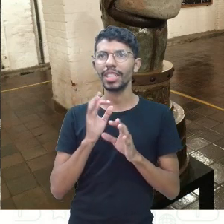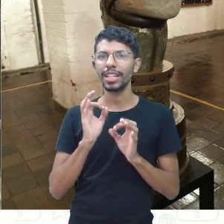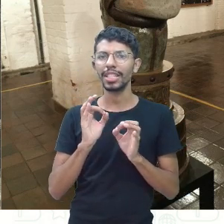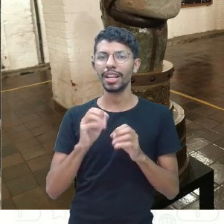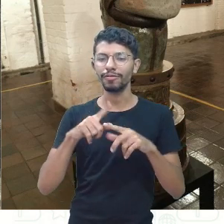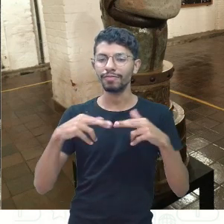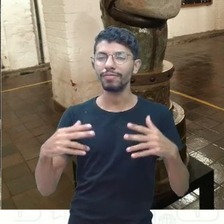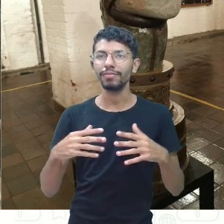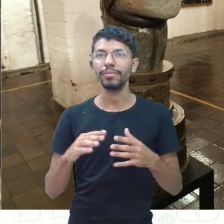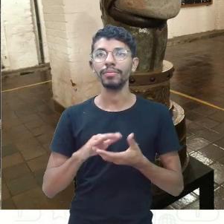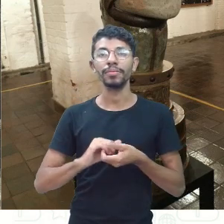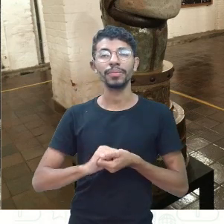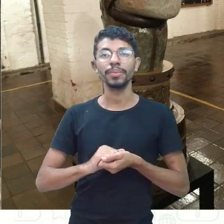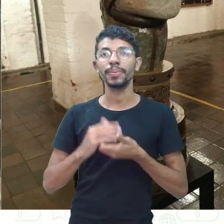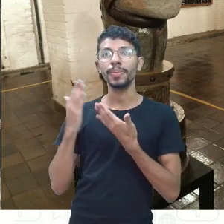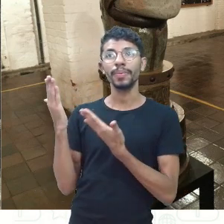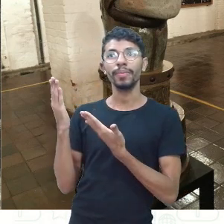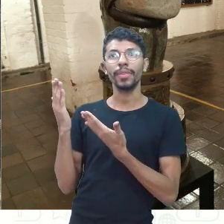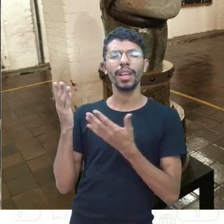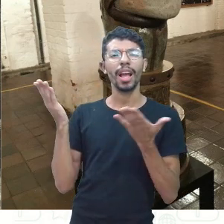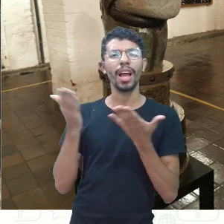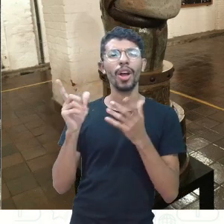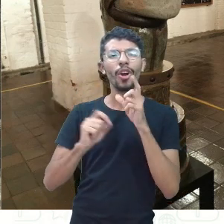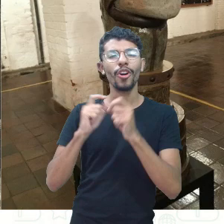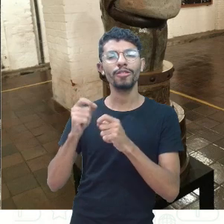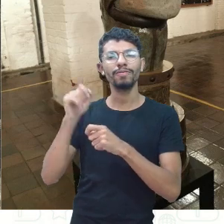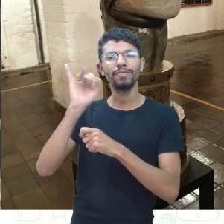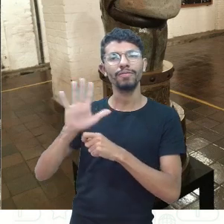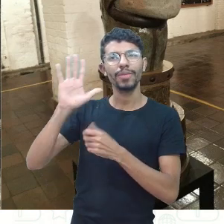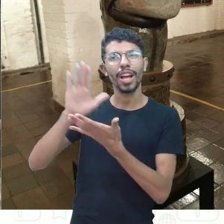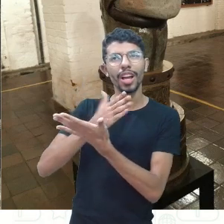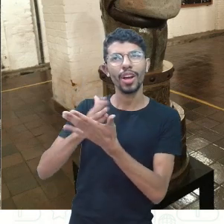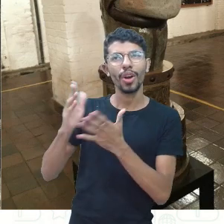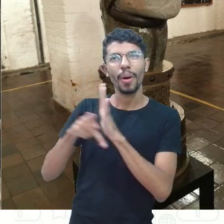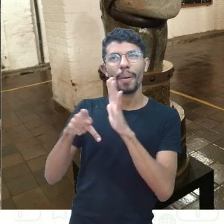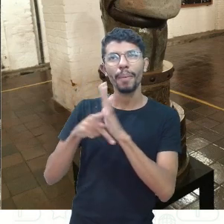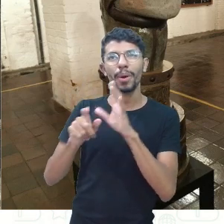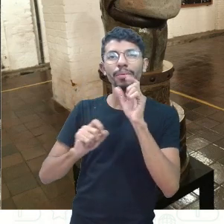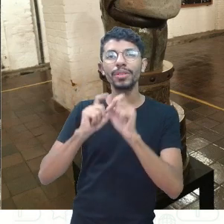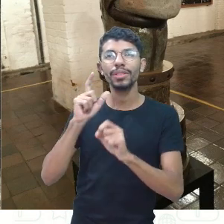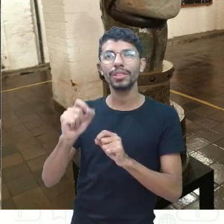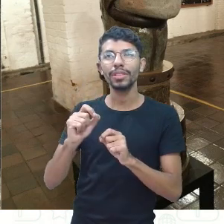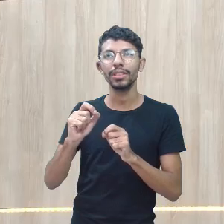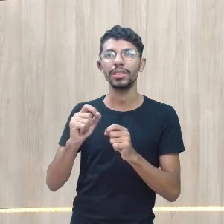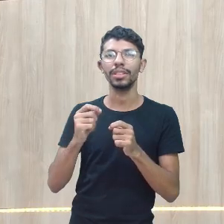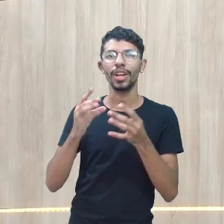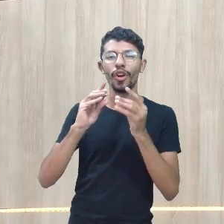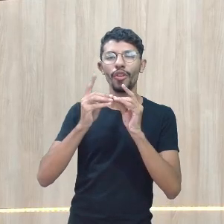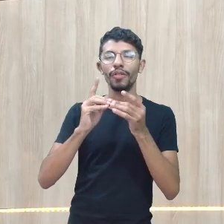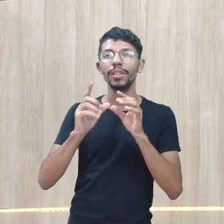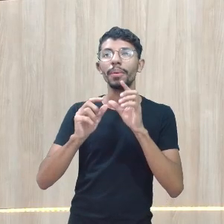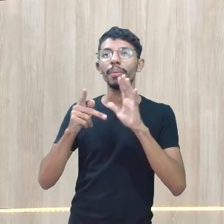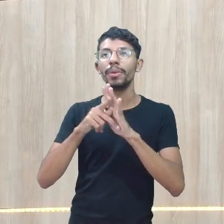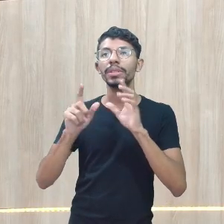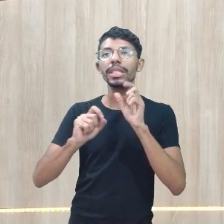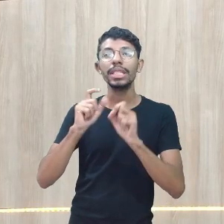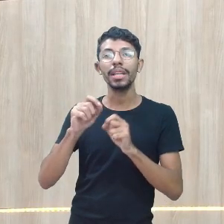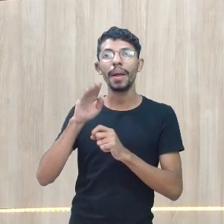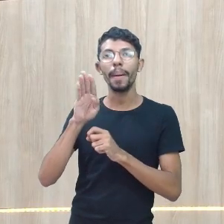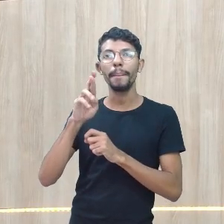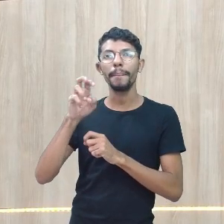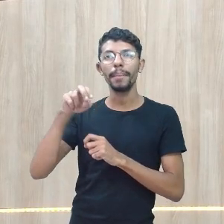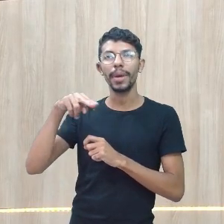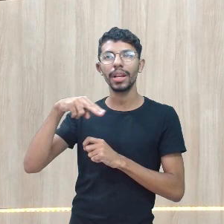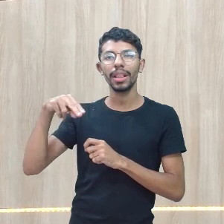A questão daqui, eu estou trazendo algumas fotos da oficina de Brennan. É um artista muito importante,